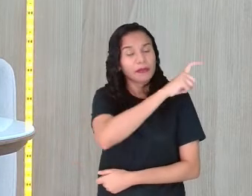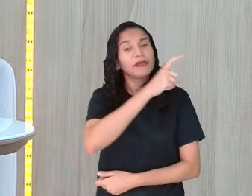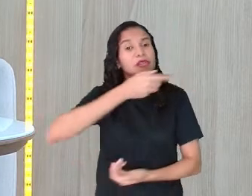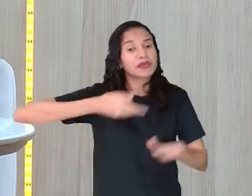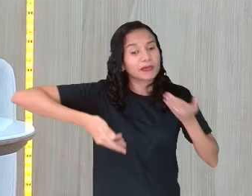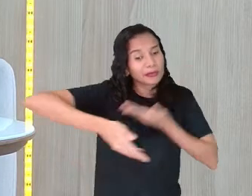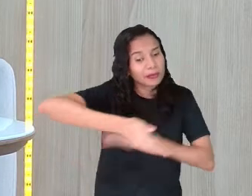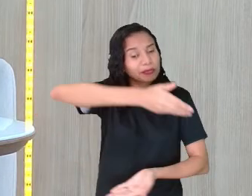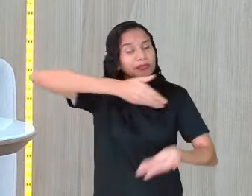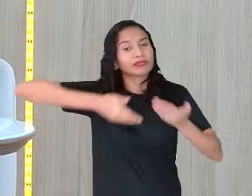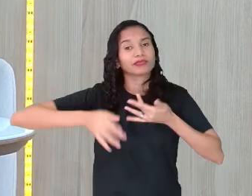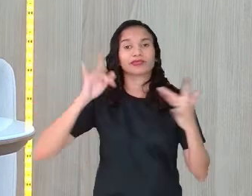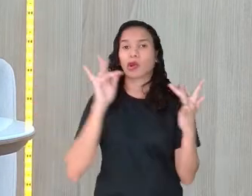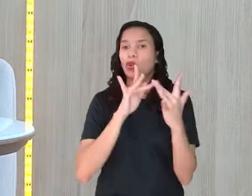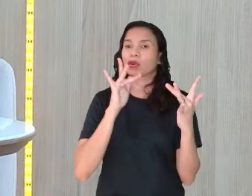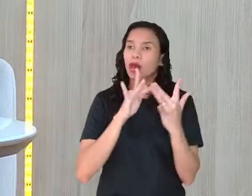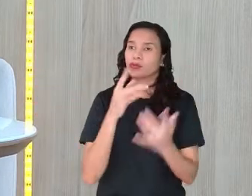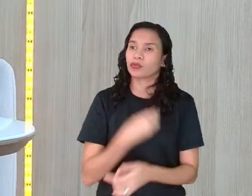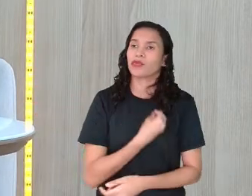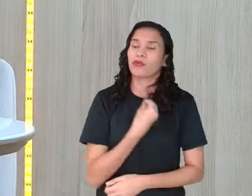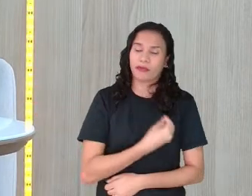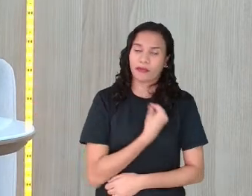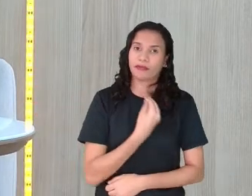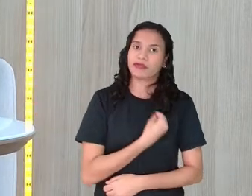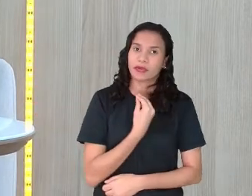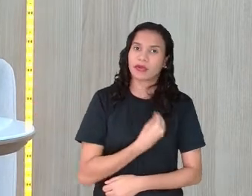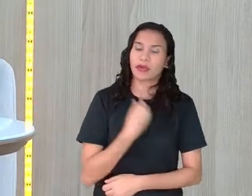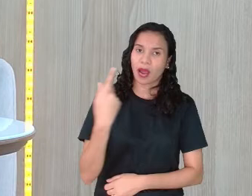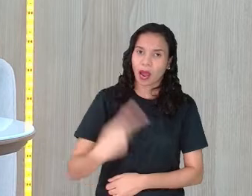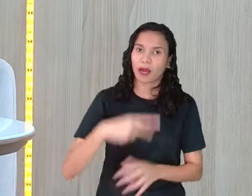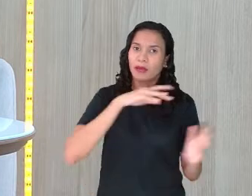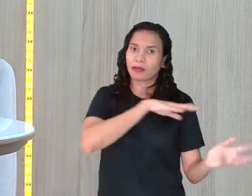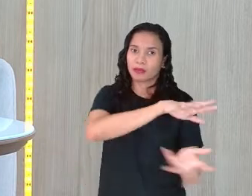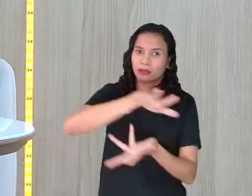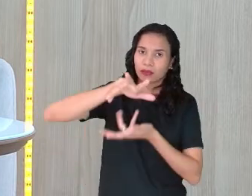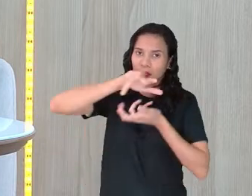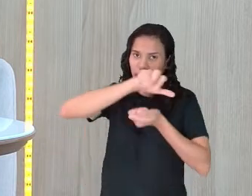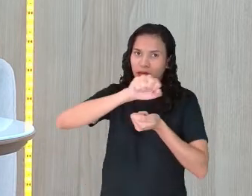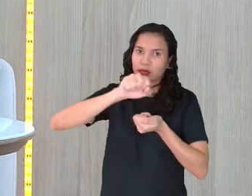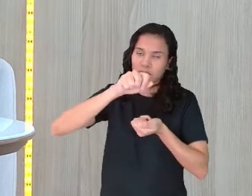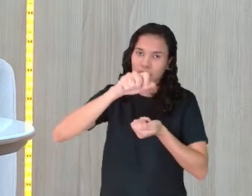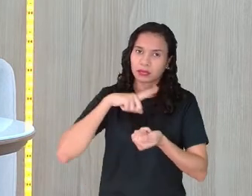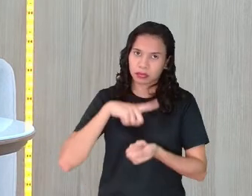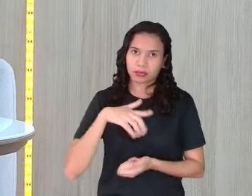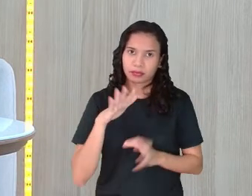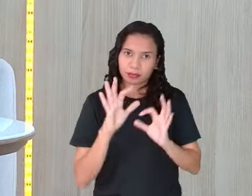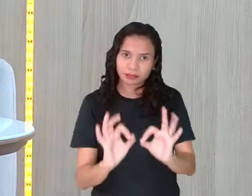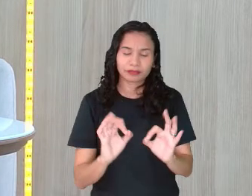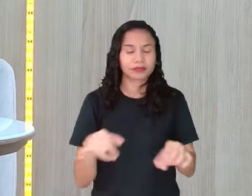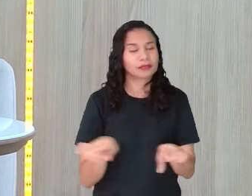nossa convivência, né? A sobrevivência dentro